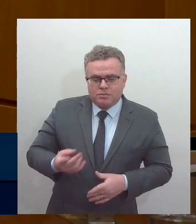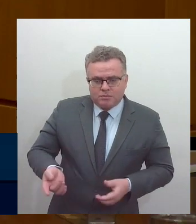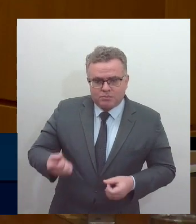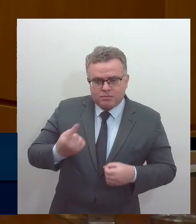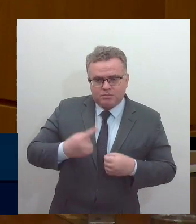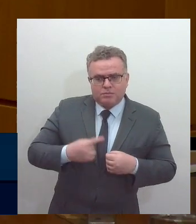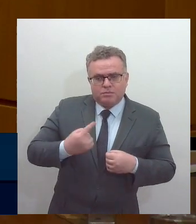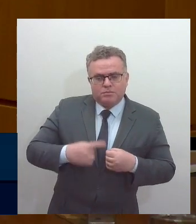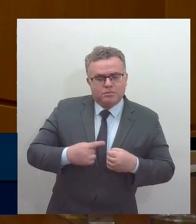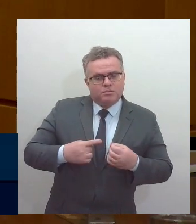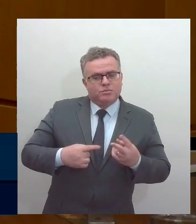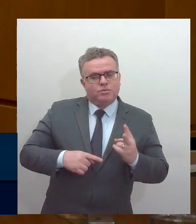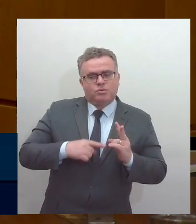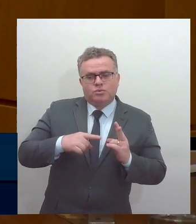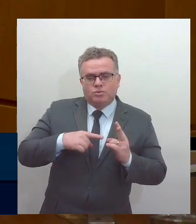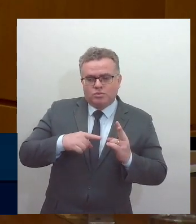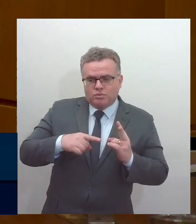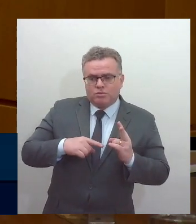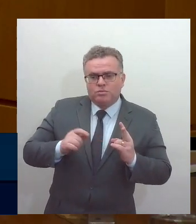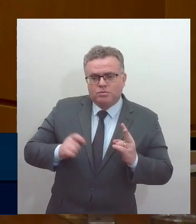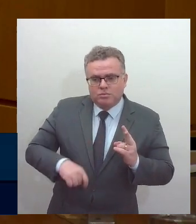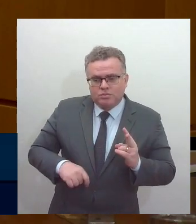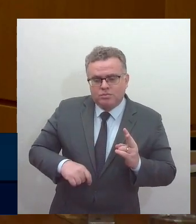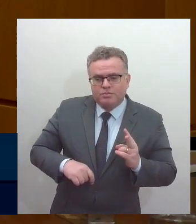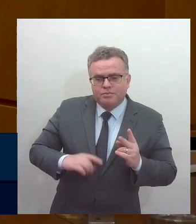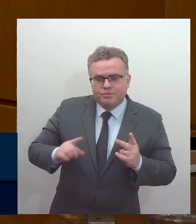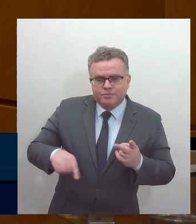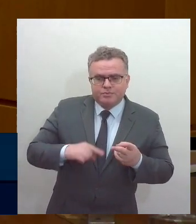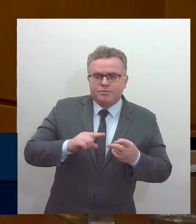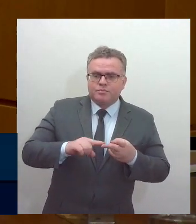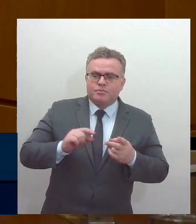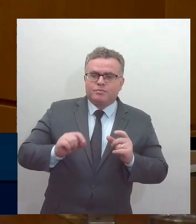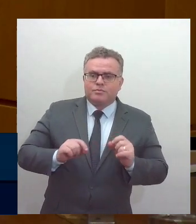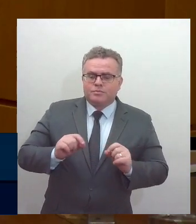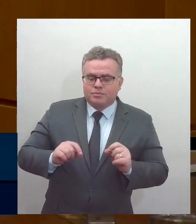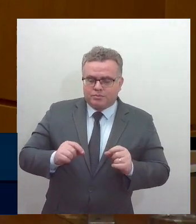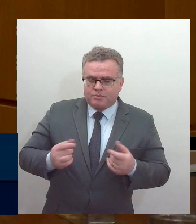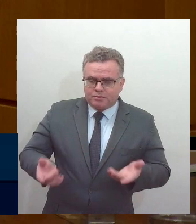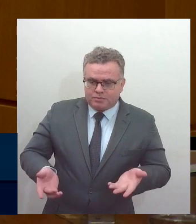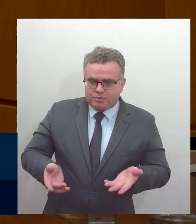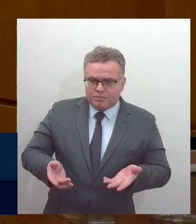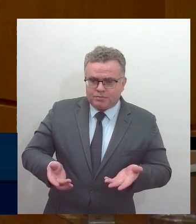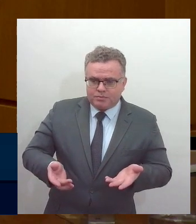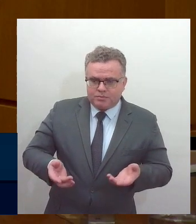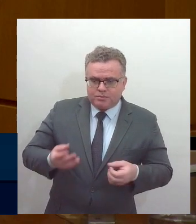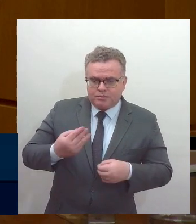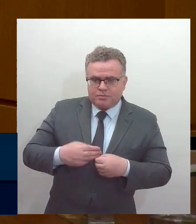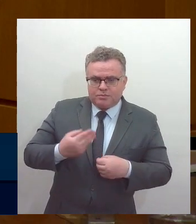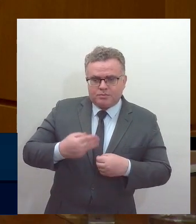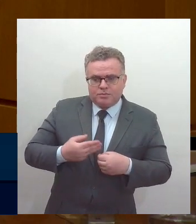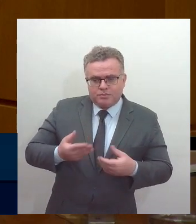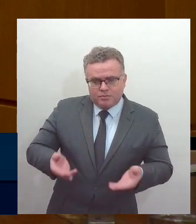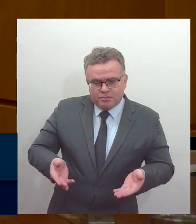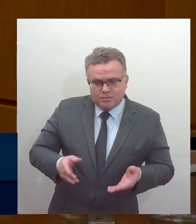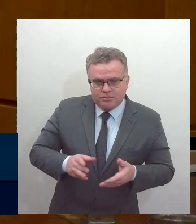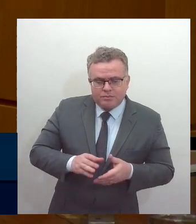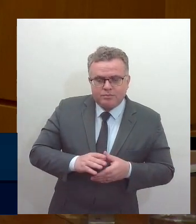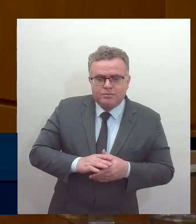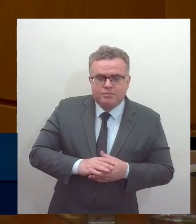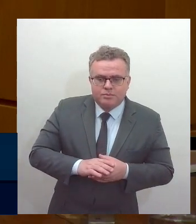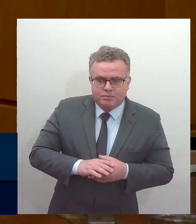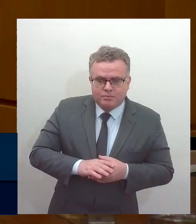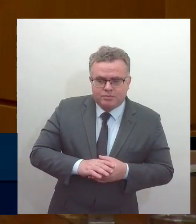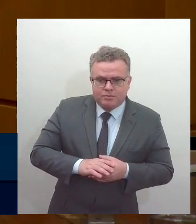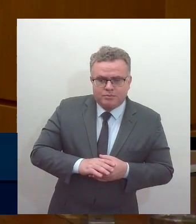após também no município de Simão Dias. E